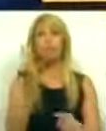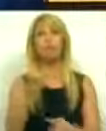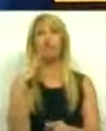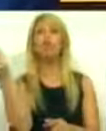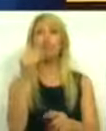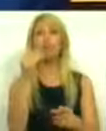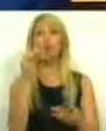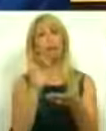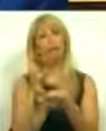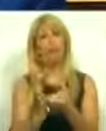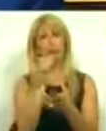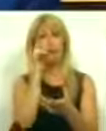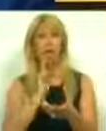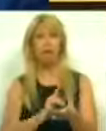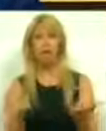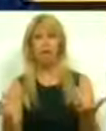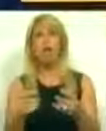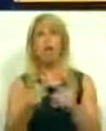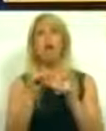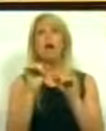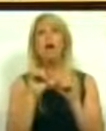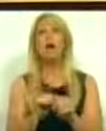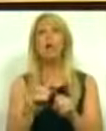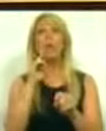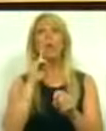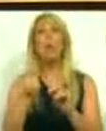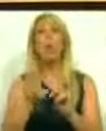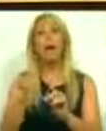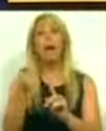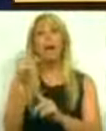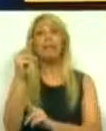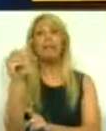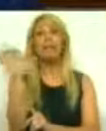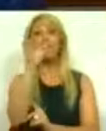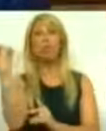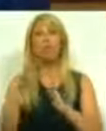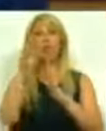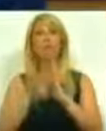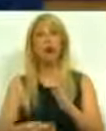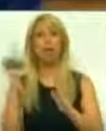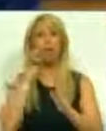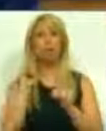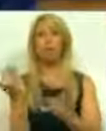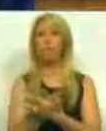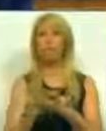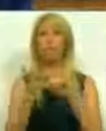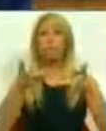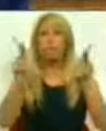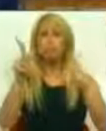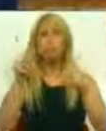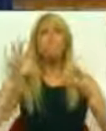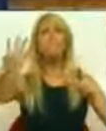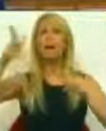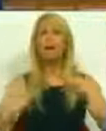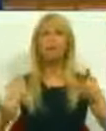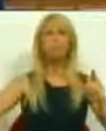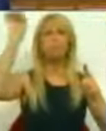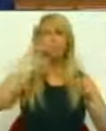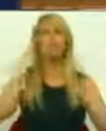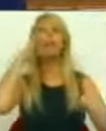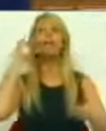casais com rendas que são 30% abaixo do valor de mercado, disponibilizadas por todo o país, por bancos e